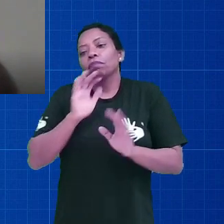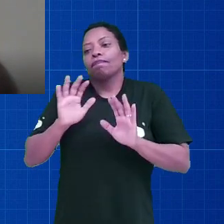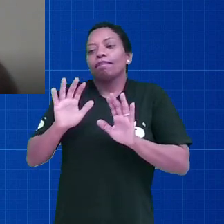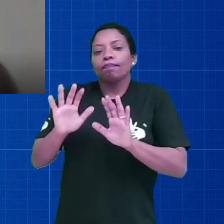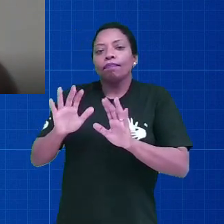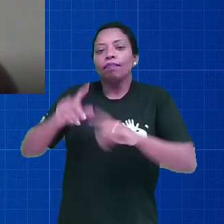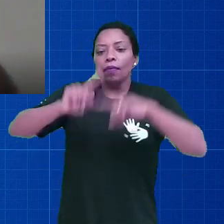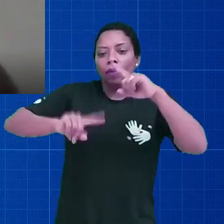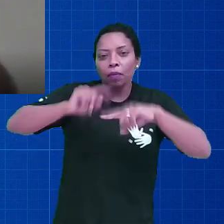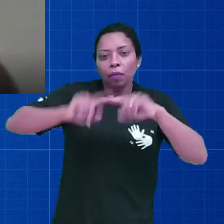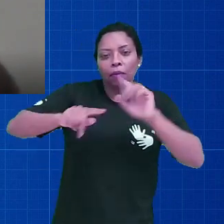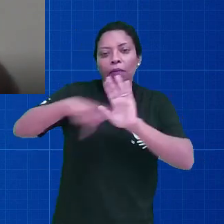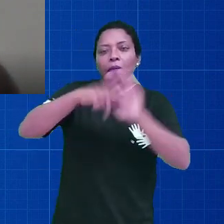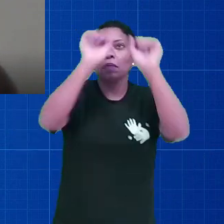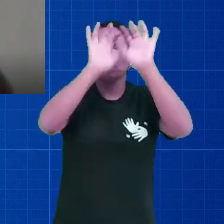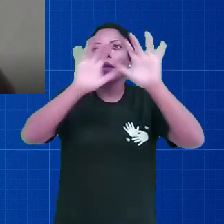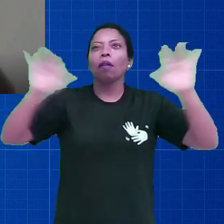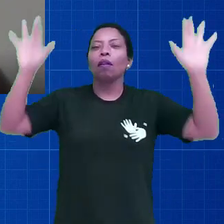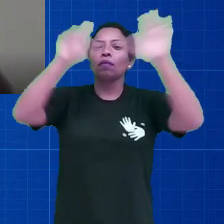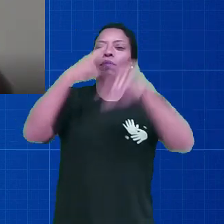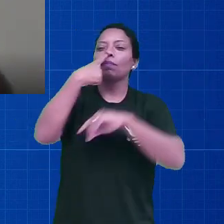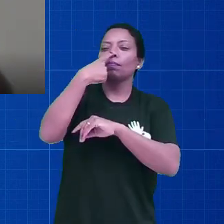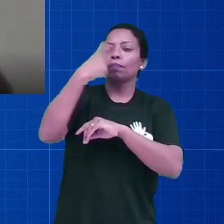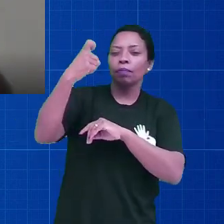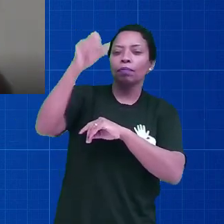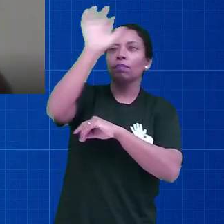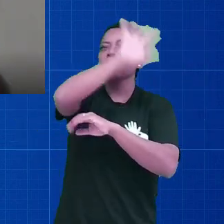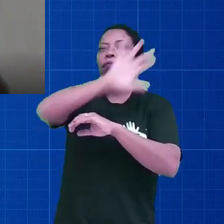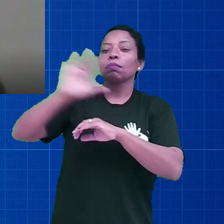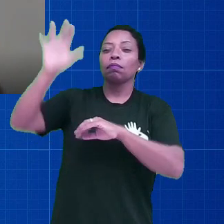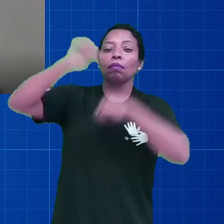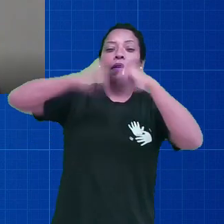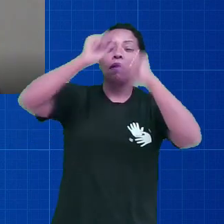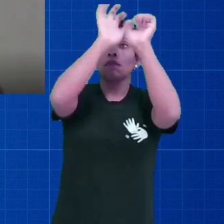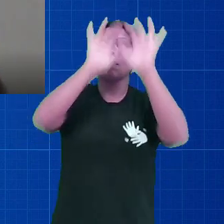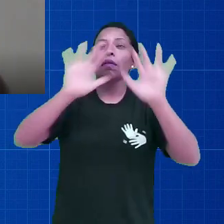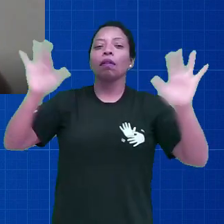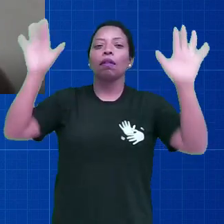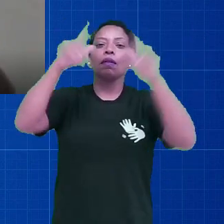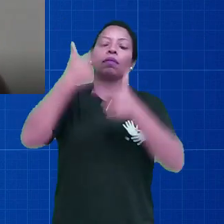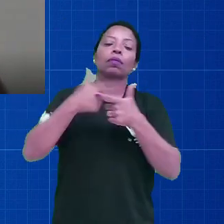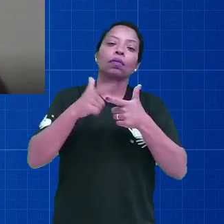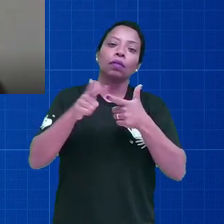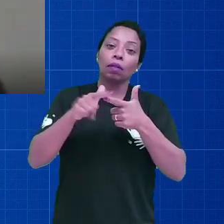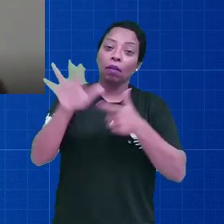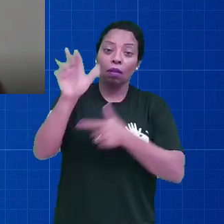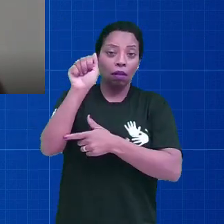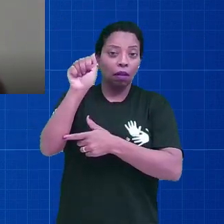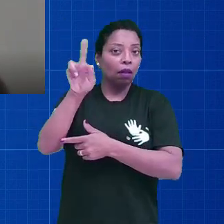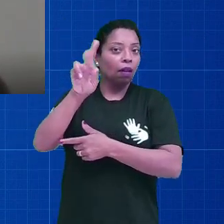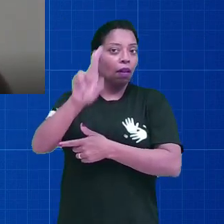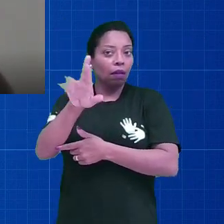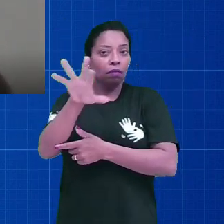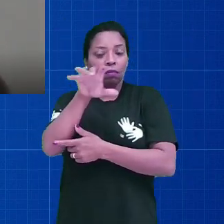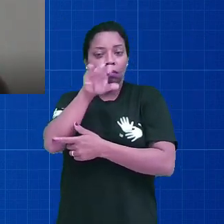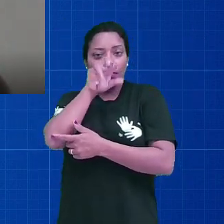do material particulado, da poluição, então isso afeta a qualidade do ar para a população.